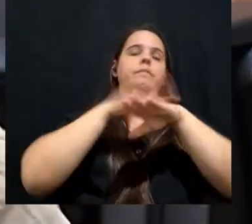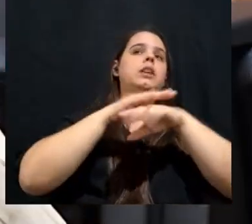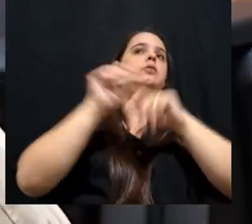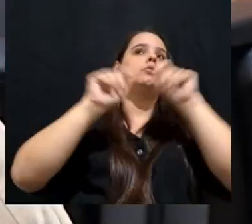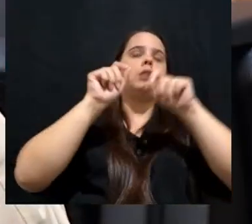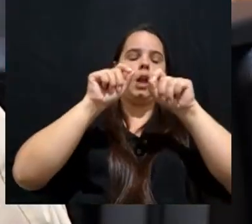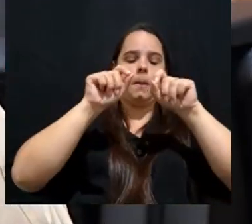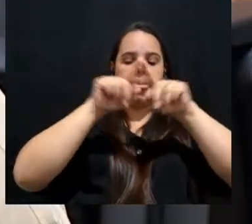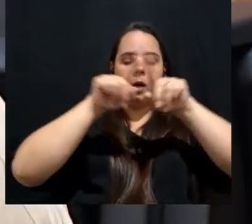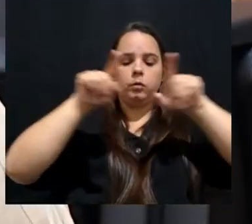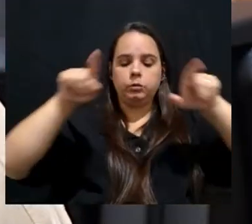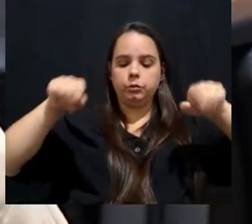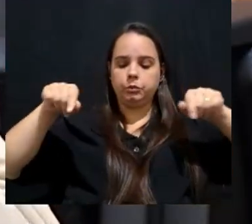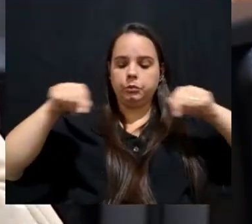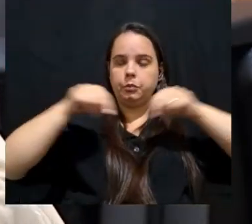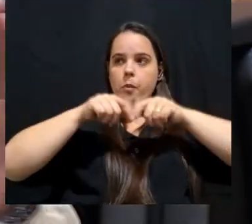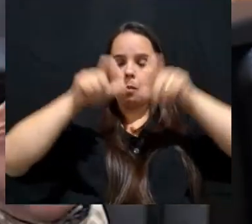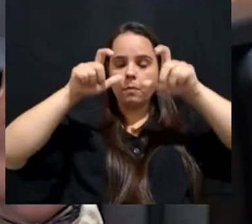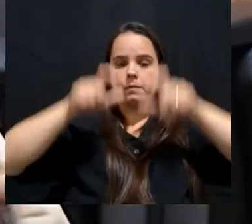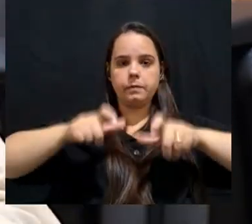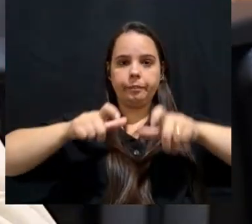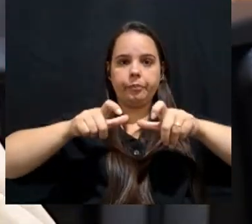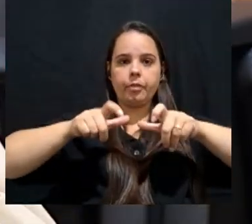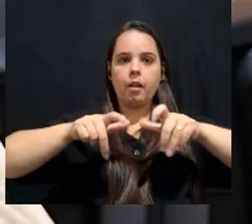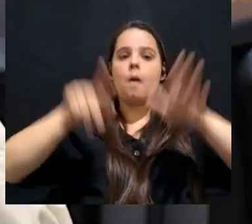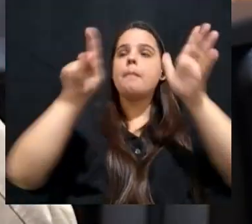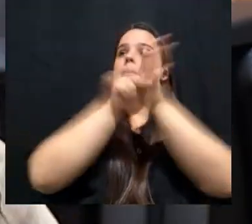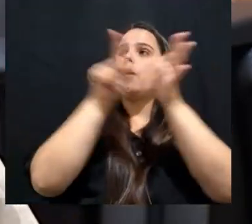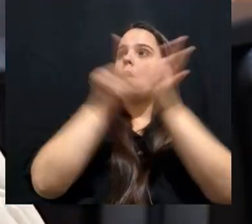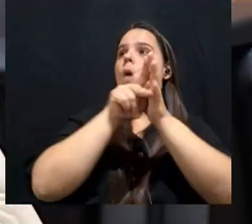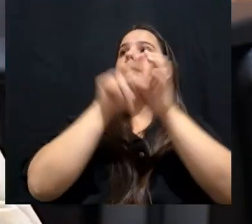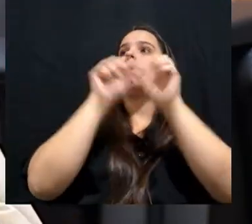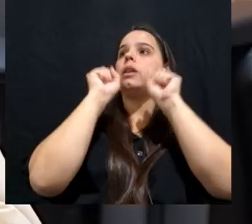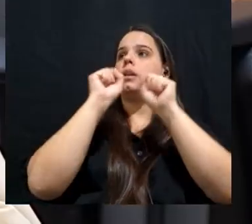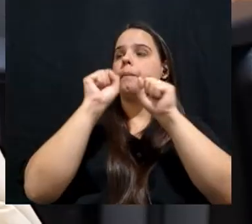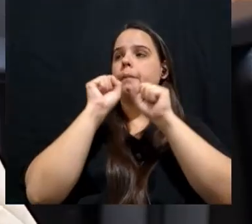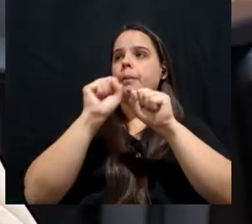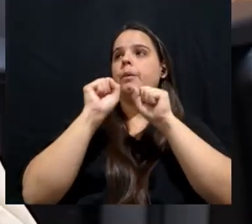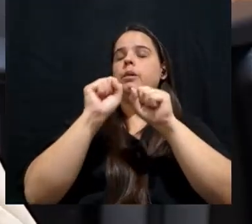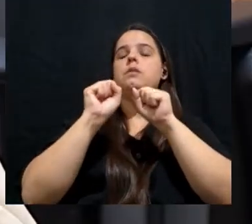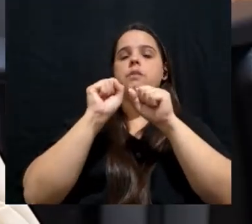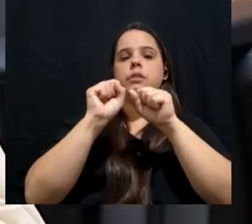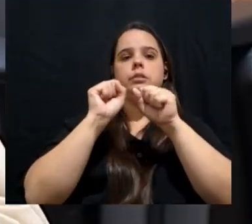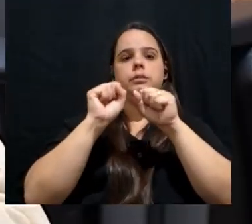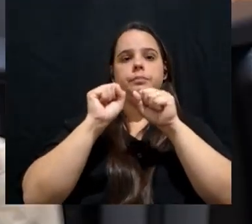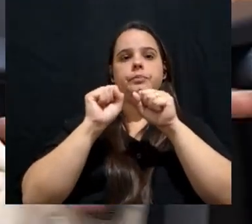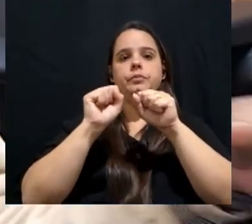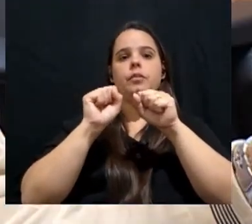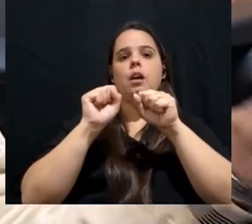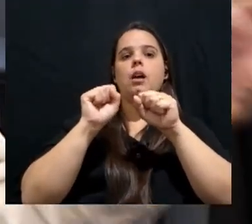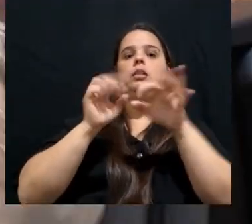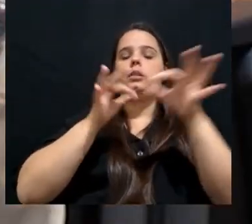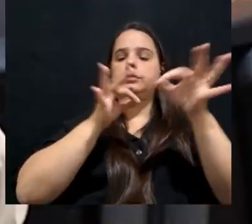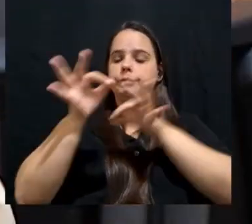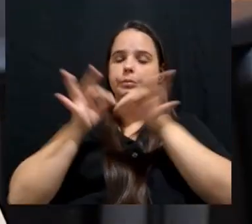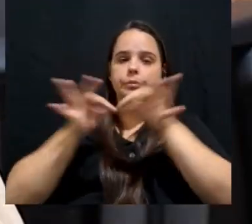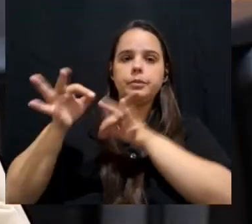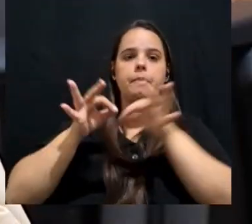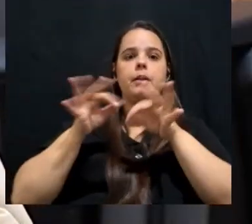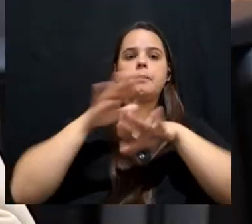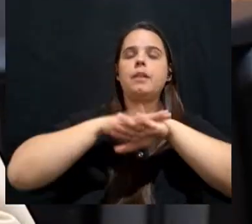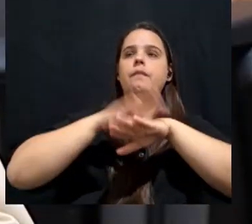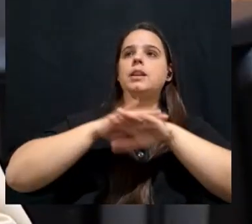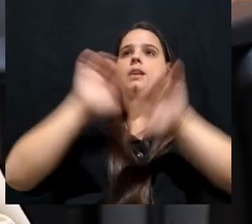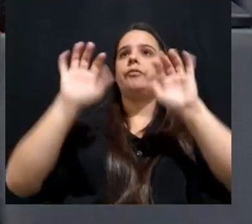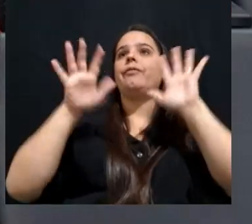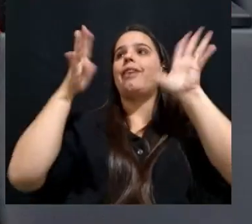Sim, já fica, uma área de lazer própria, né? Montar uma área ali, uma montagem para realizar os casamentos comunitários no